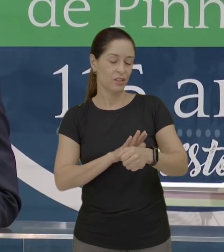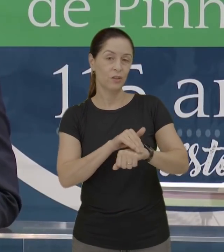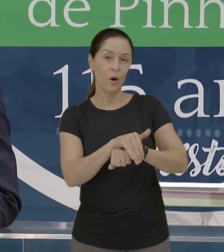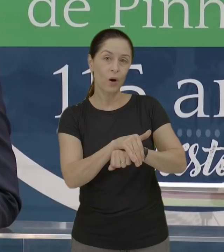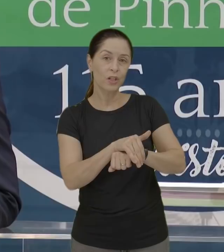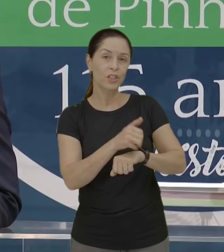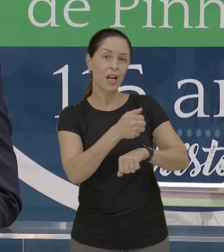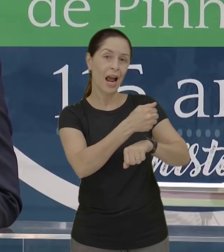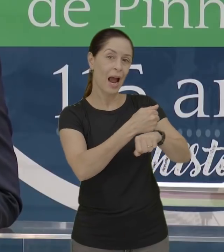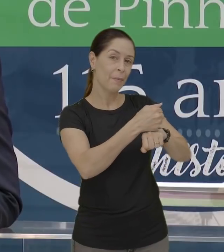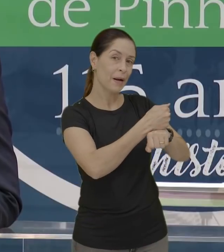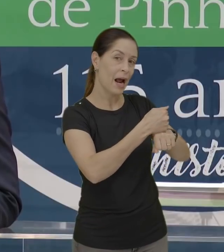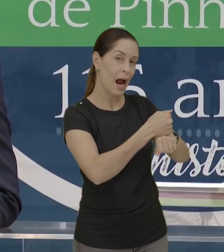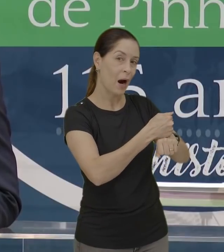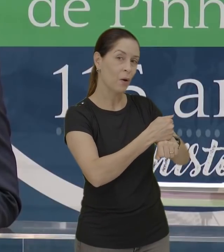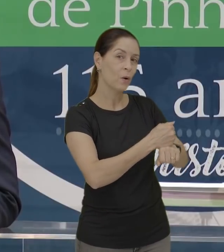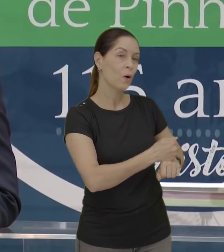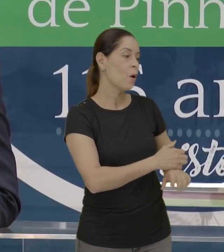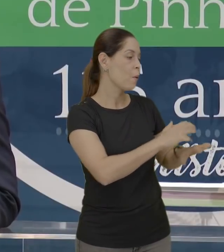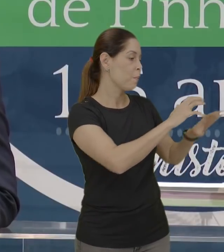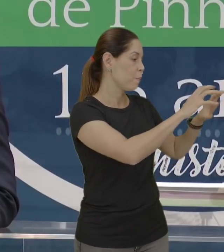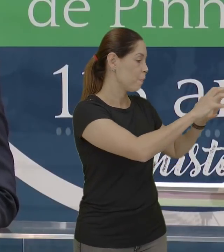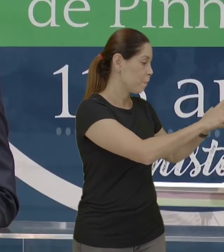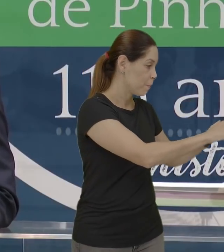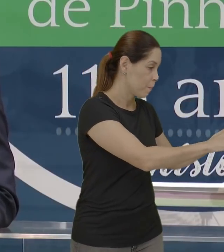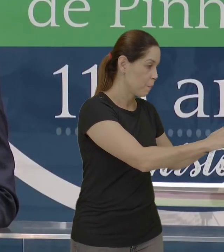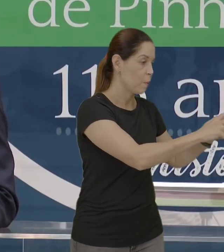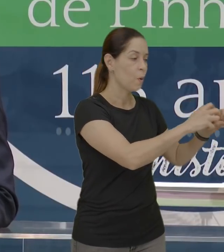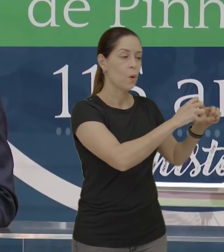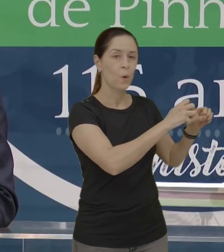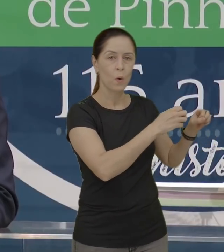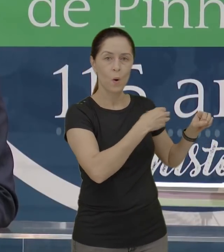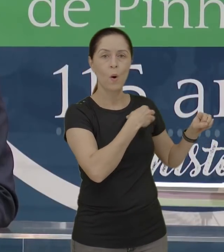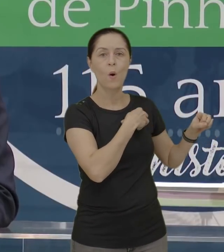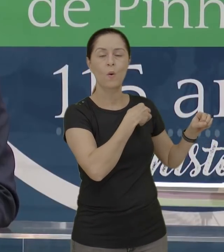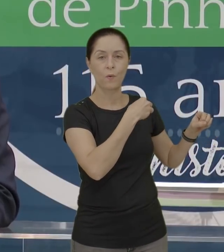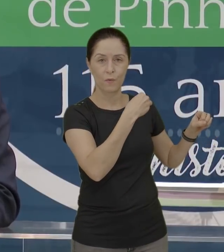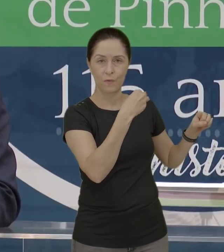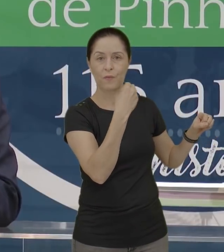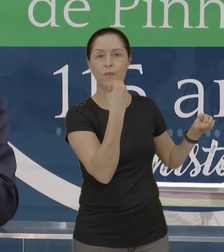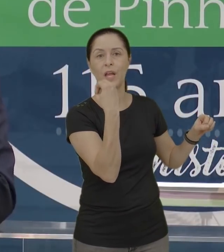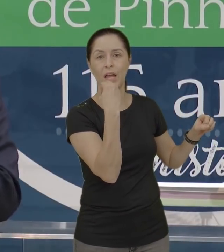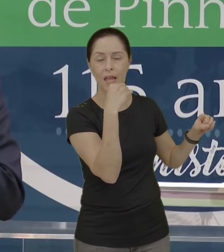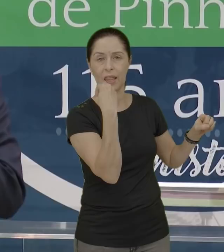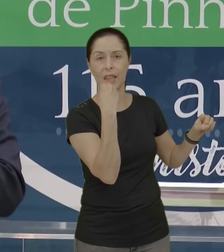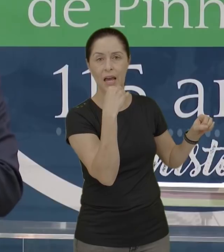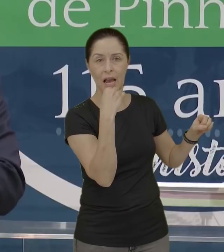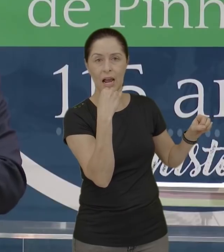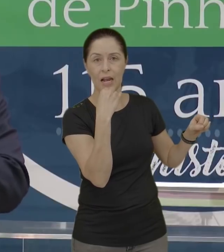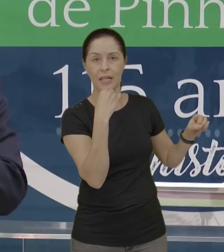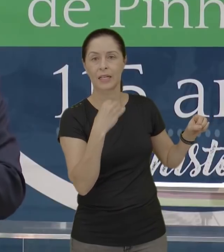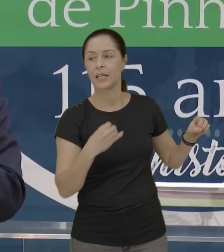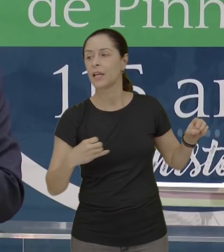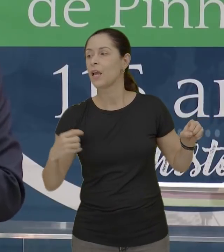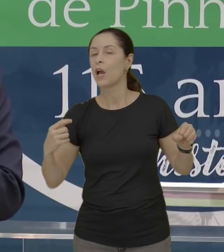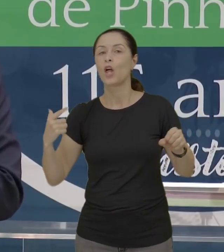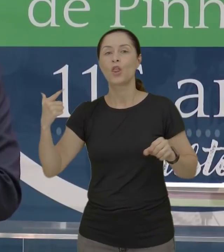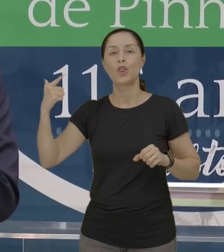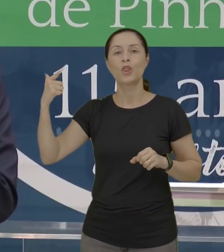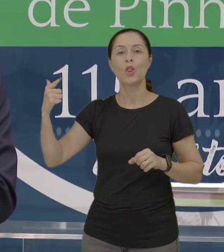eu acho que ele não falou com a Sara. Se falasse, eu acho que quem ia ser sacrificado era o Abraão.